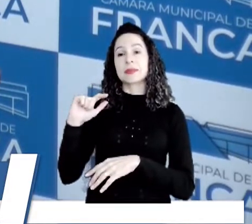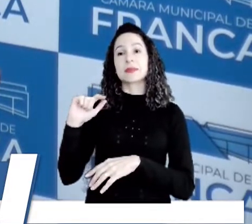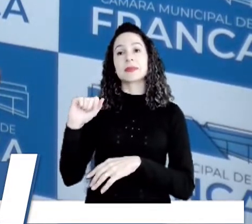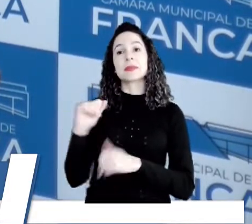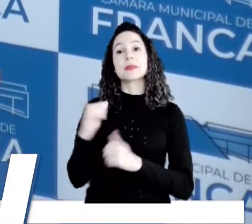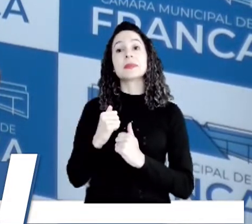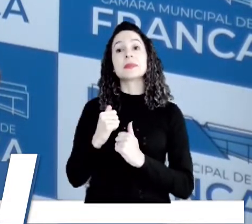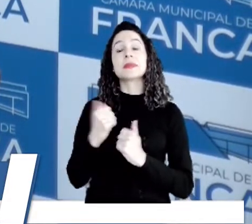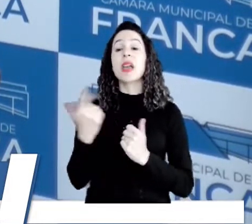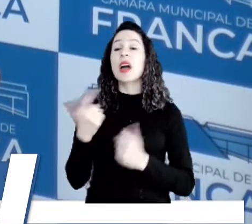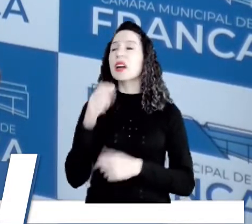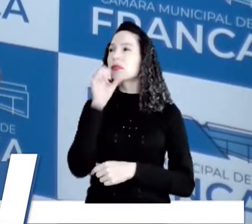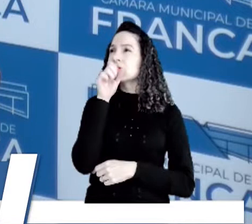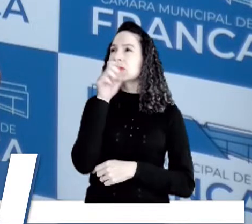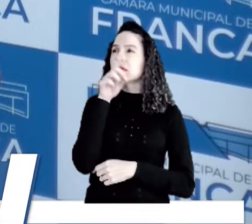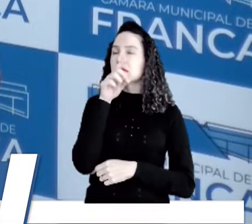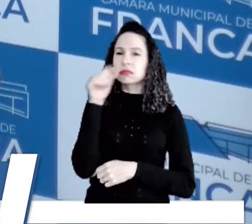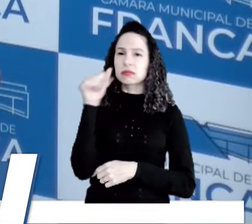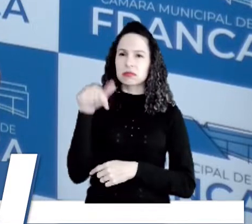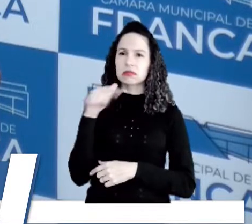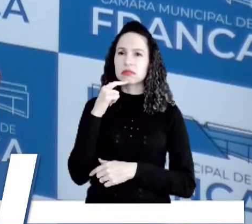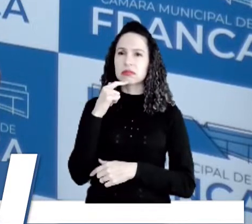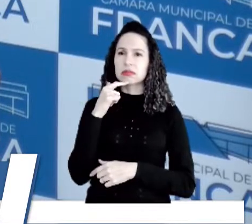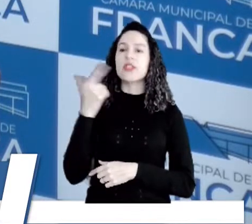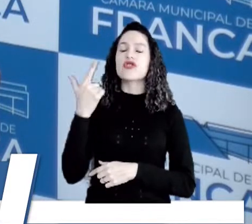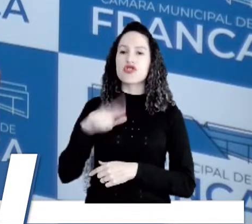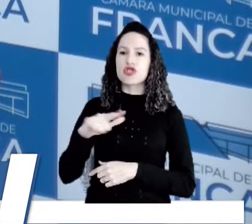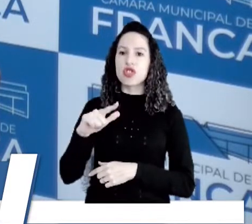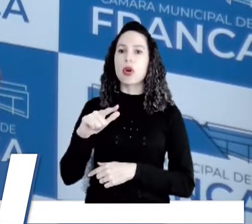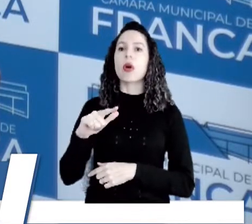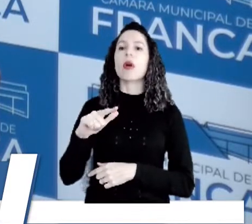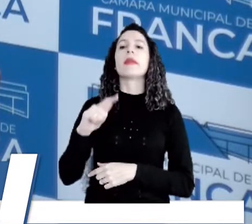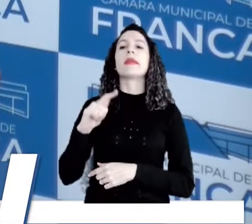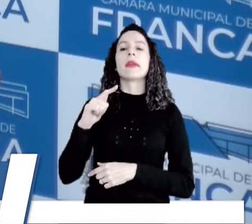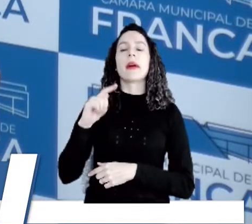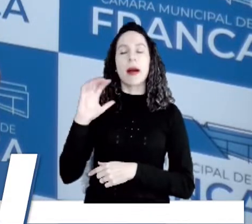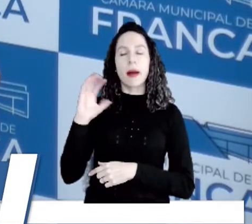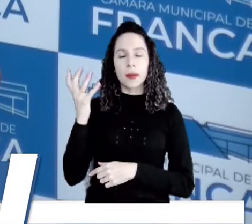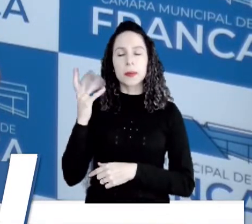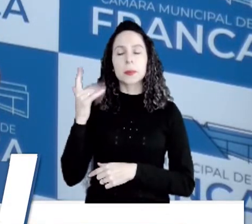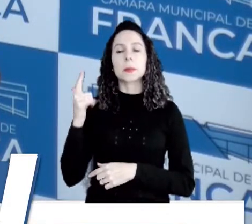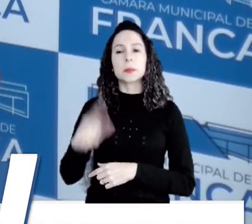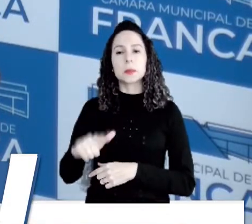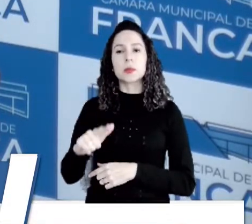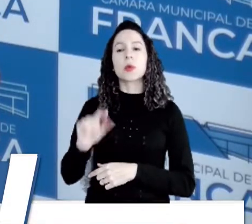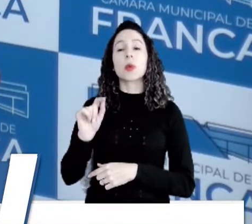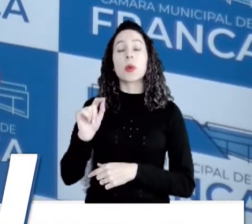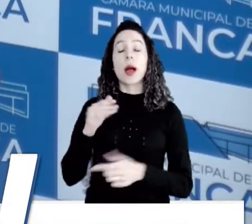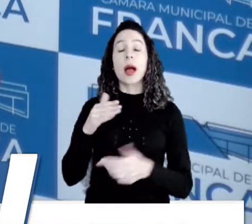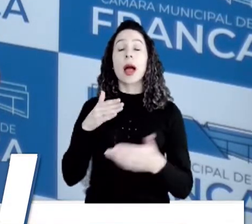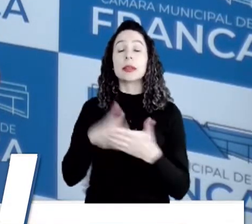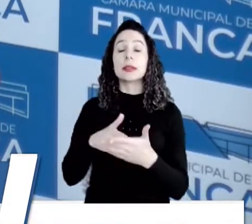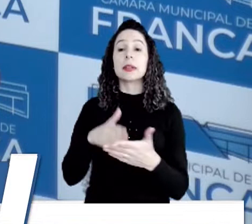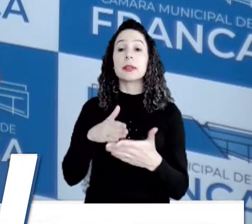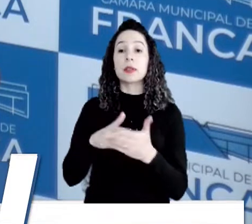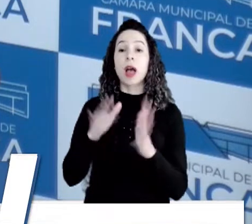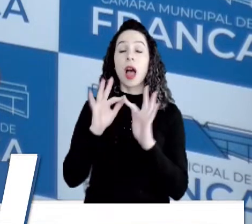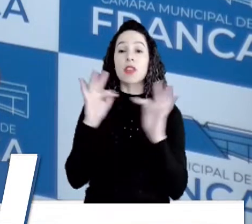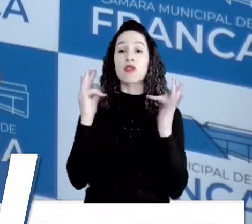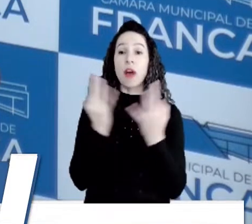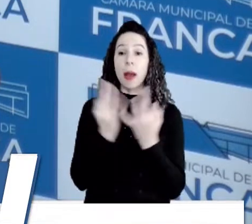Esse final de semana, mais uma vez, vem repetindo a dificuldade que as famílias